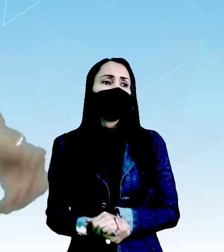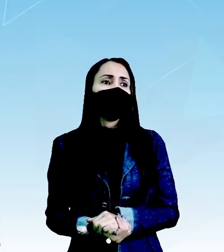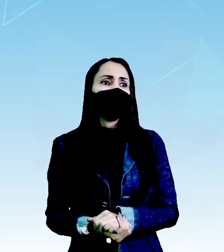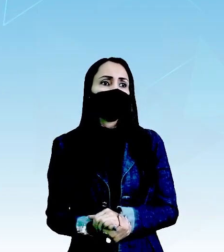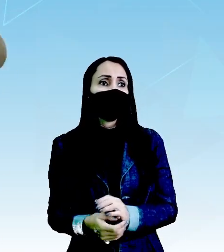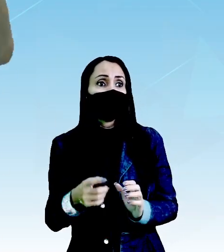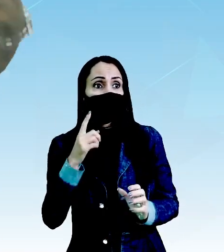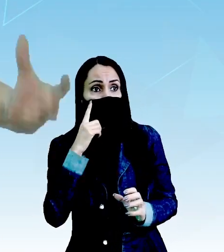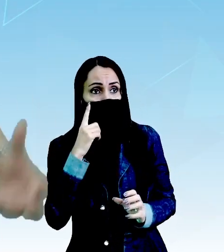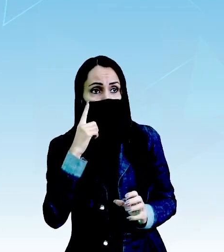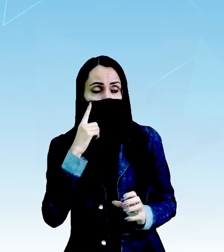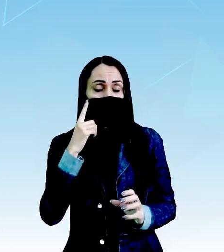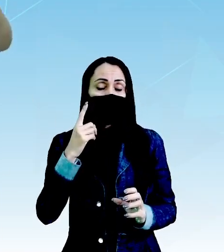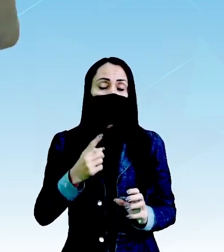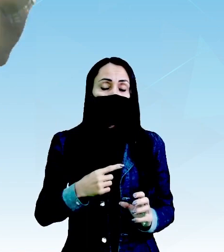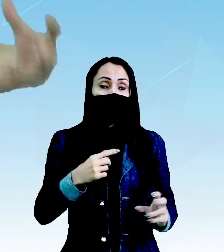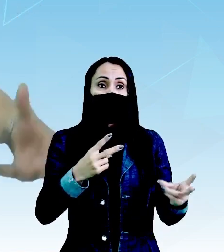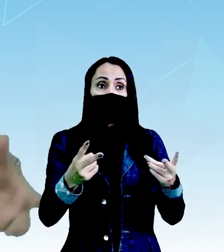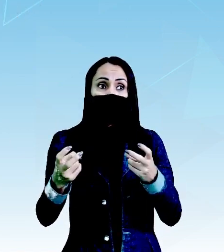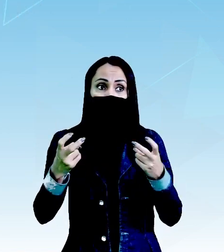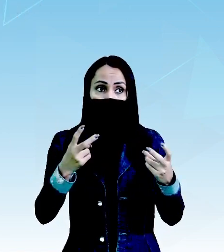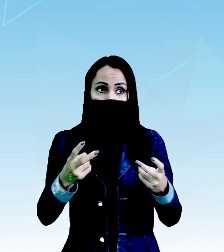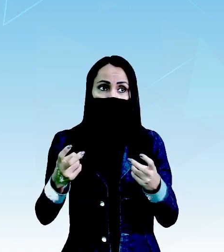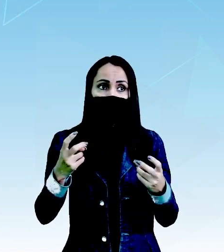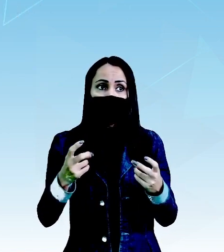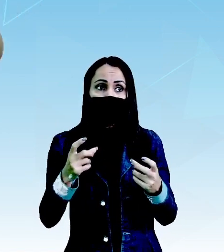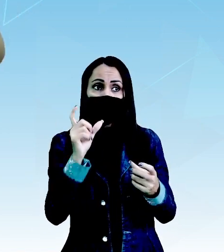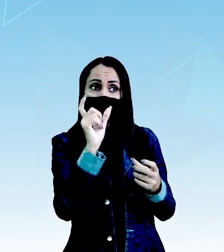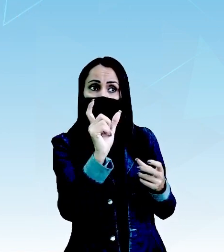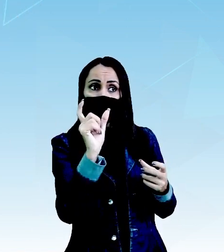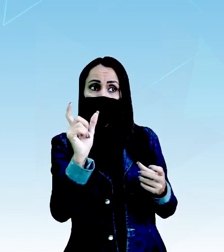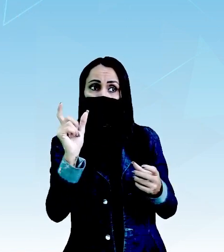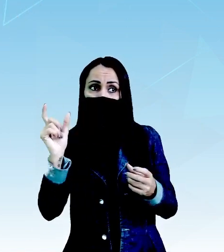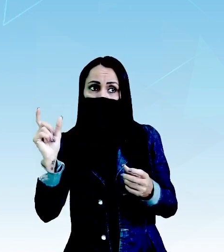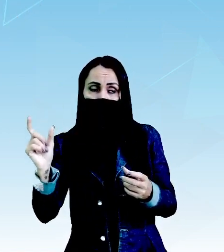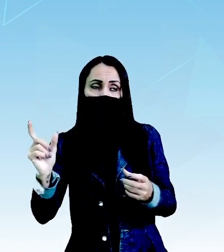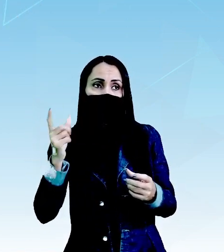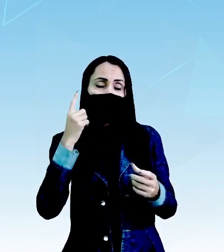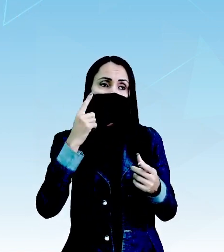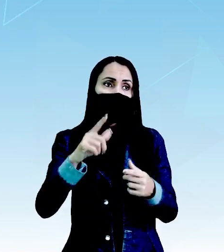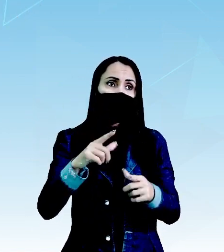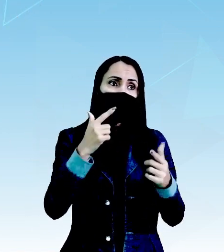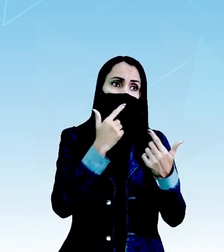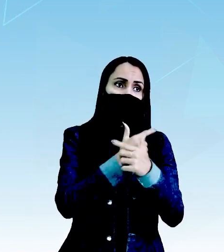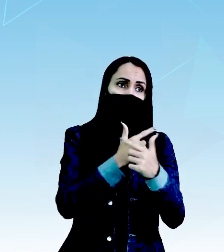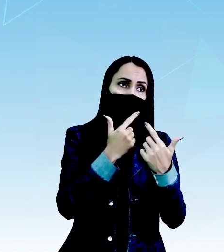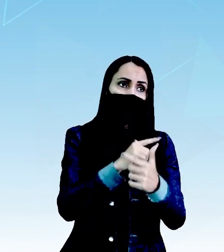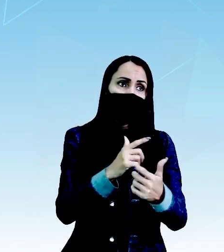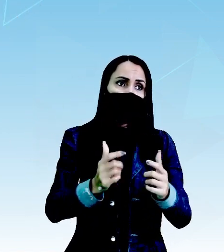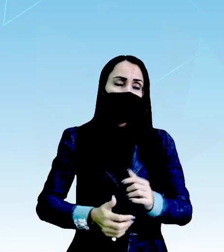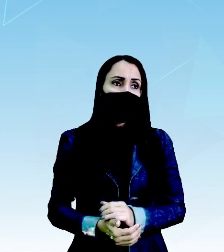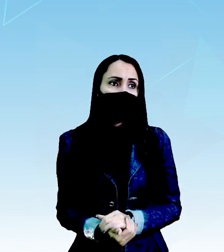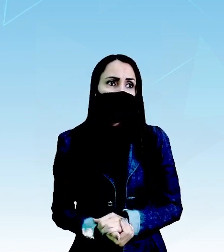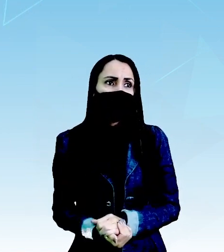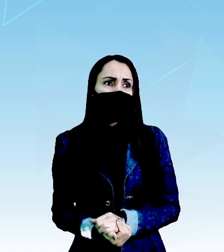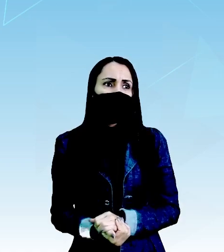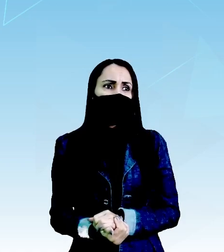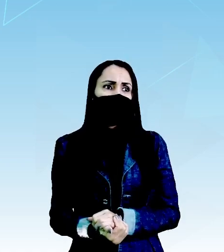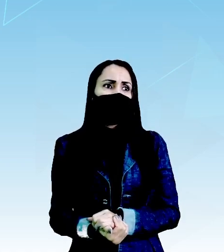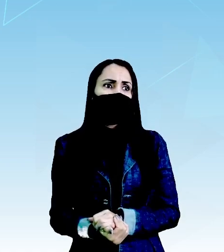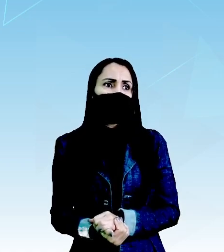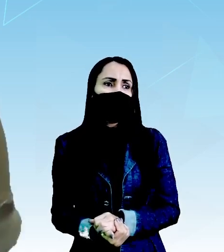esse jogo de palavras que está aí. Então, justamente provocar o riso, provocar o humor. Outro